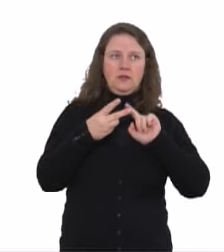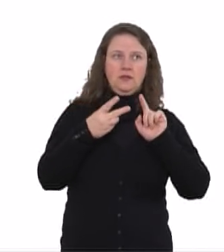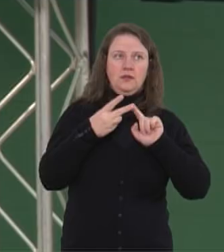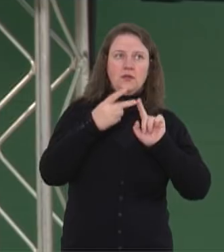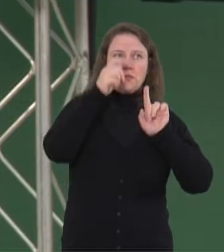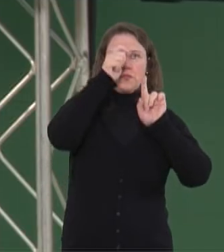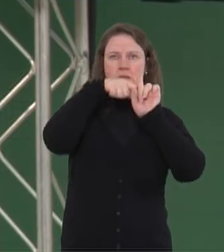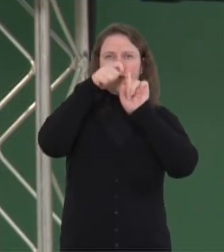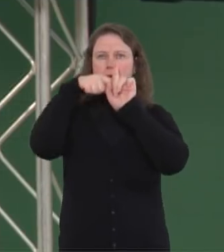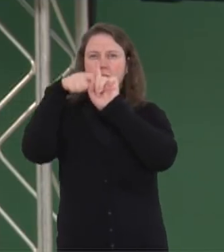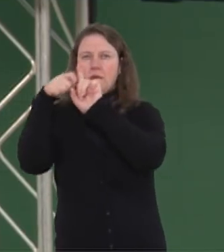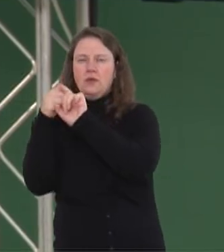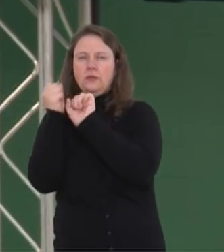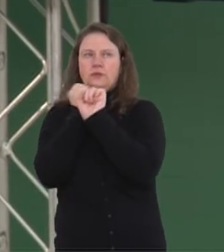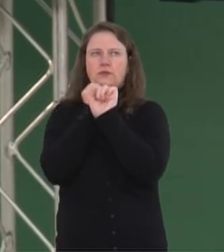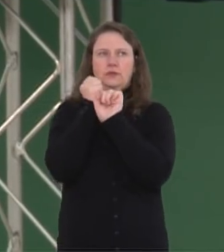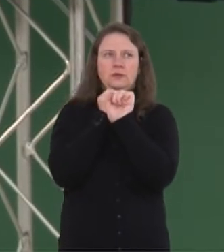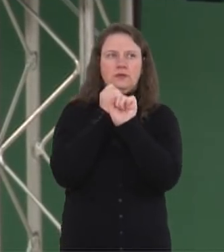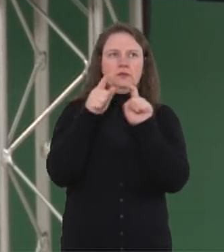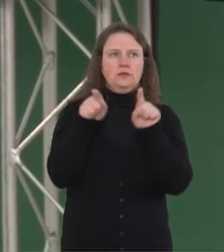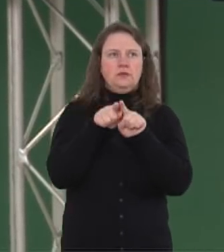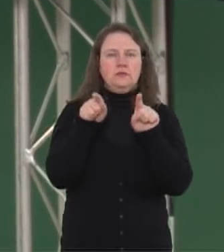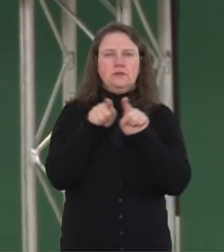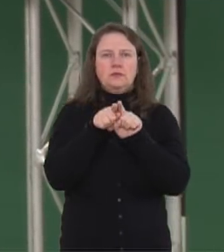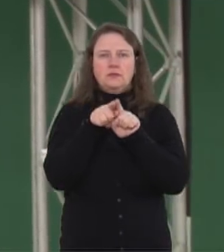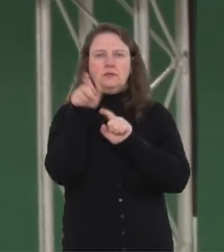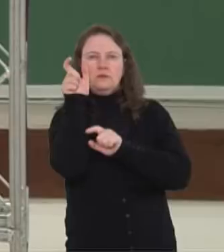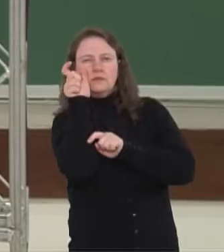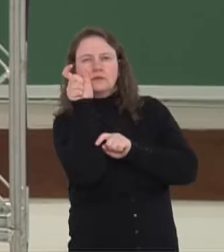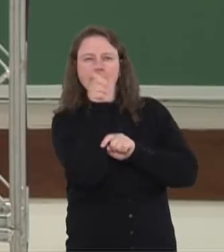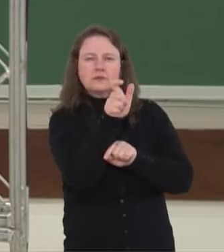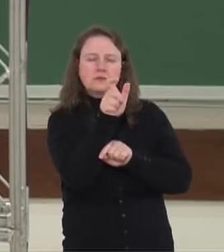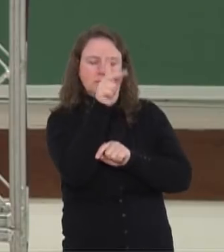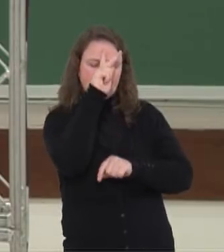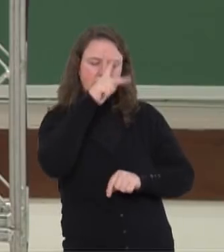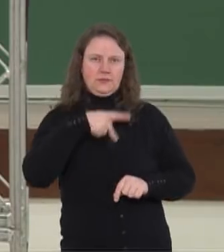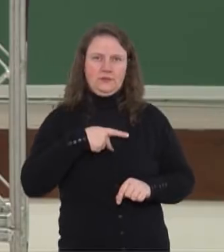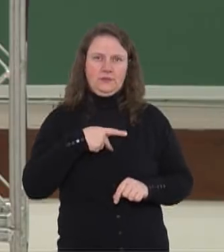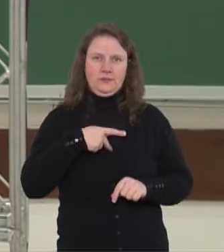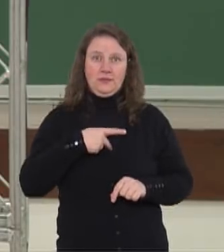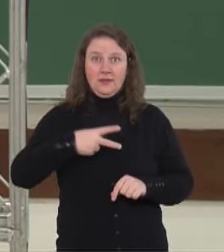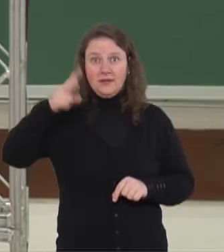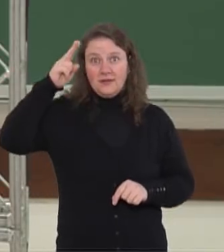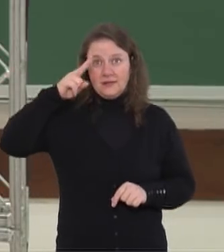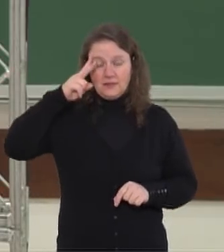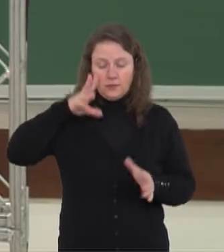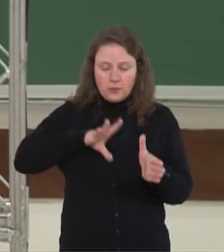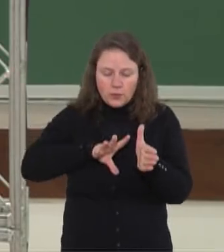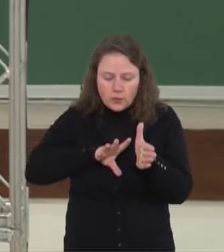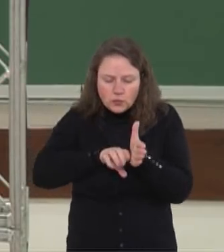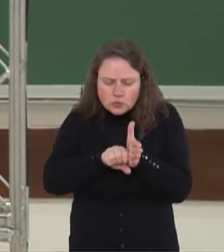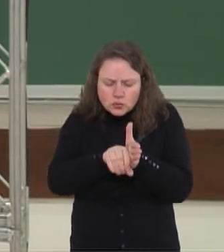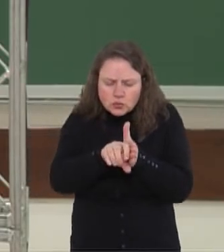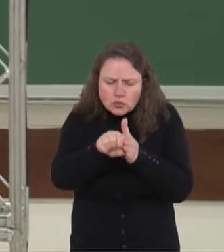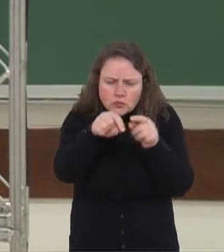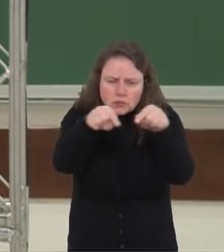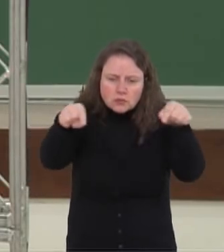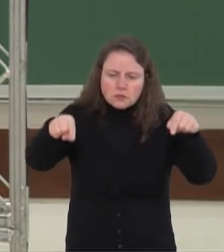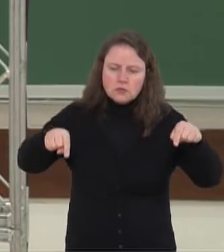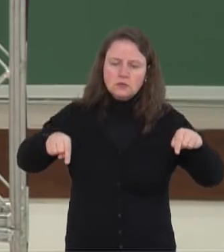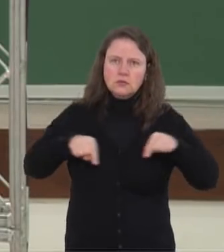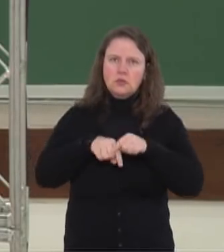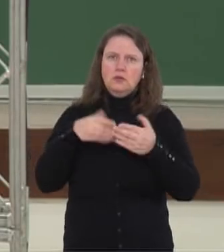personal interests. Agora, não esqueça de ir até o seu Google Classroom, fazer a